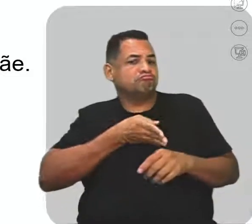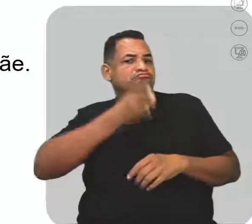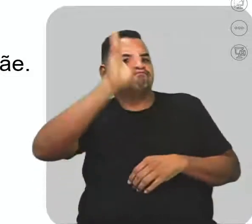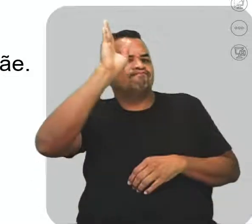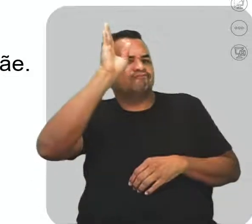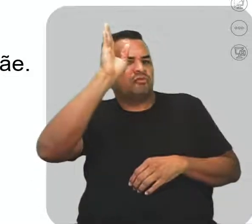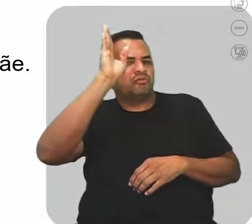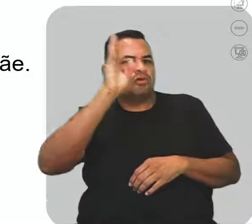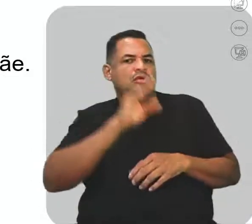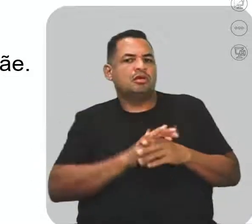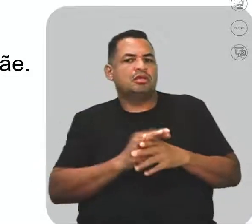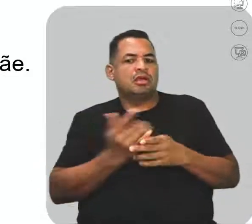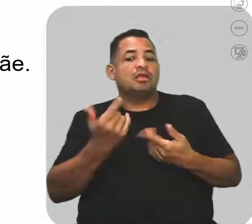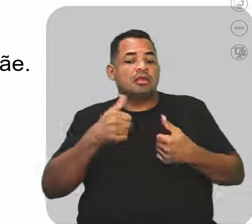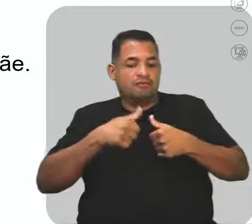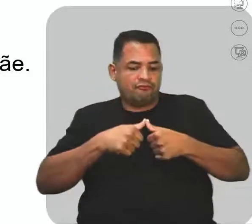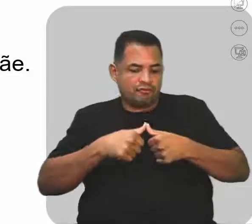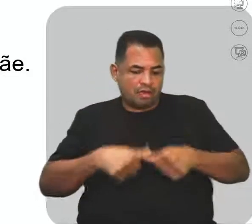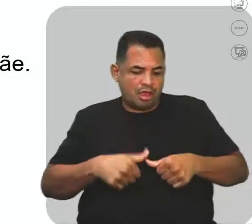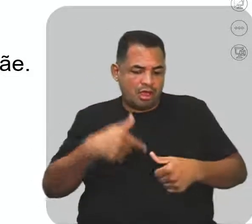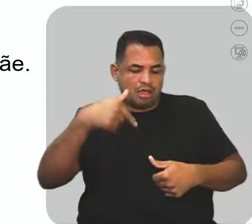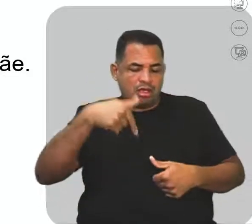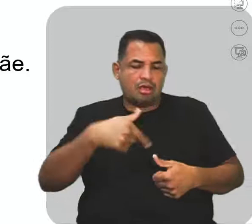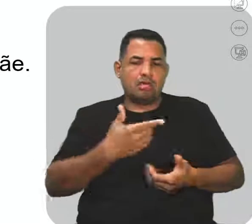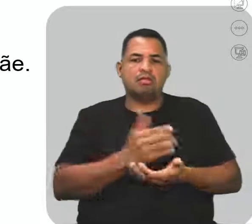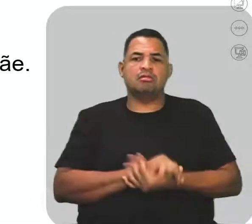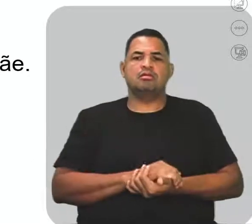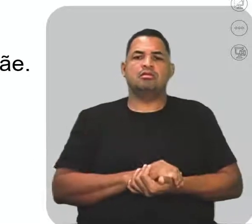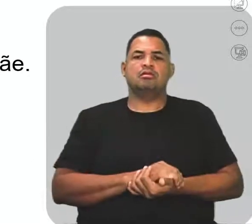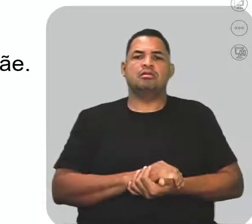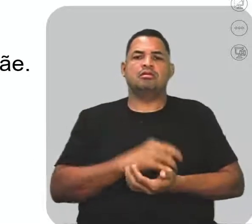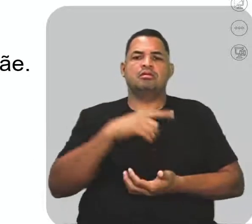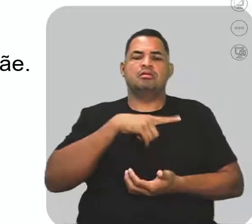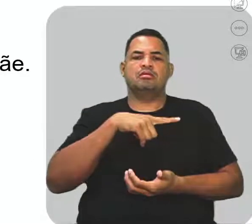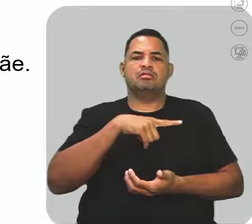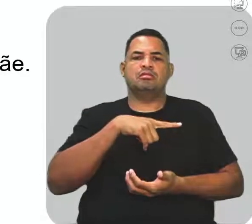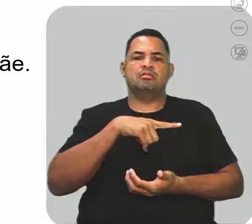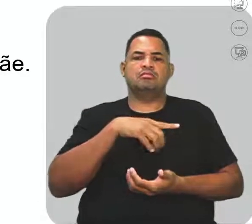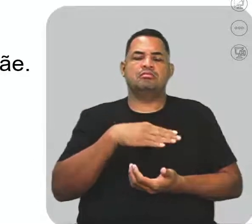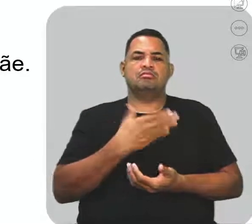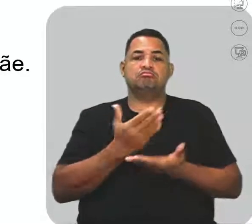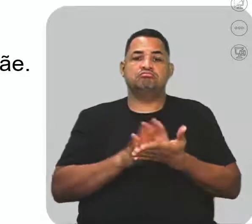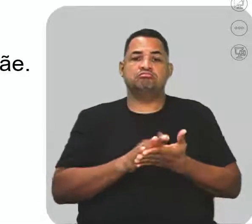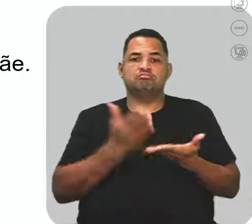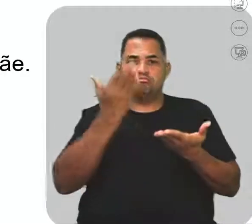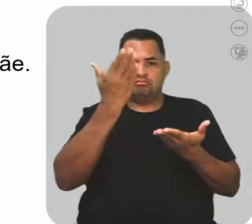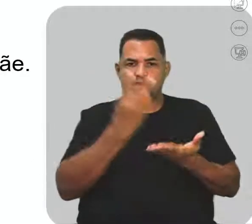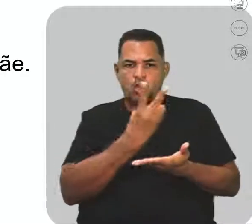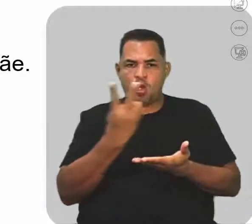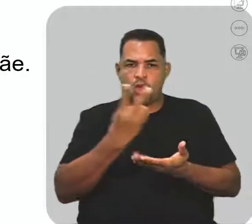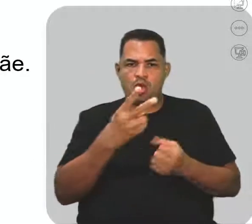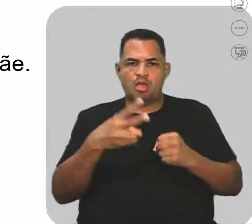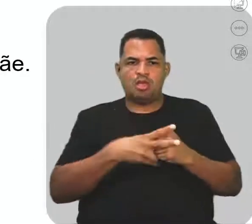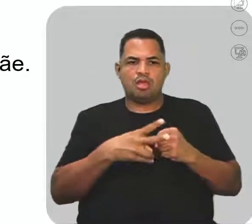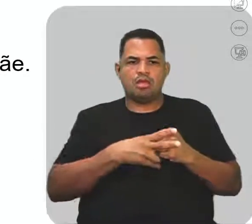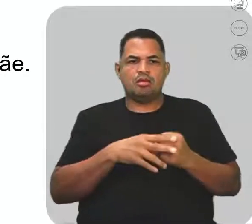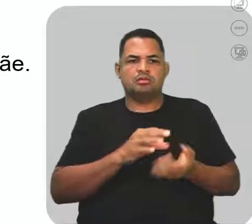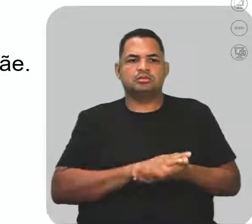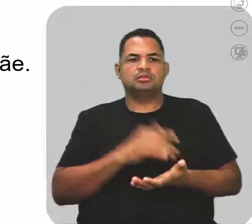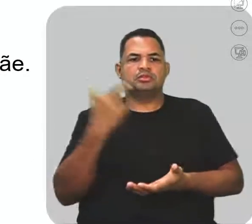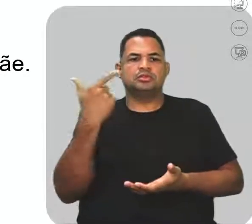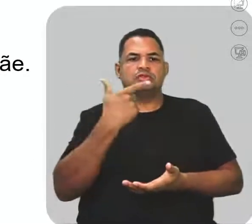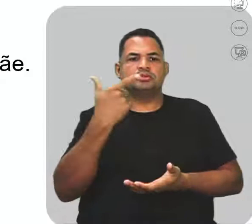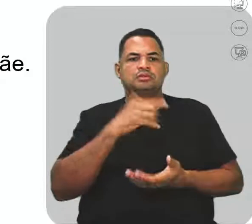verbo ficar, tá? Então, percebam que nós temos aí, então, bem claro os dois verbos. Segundo